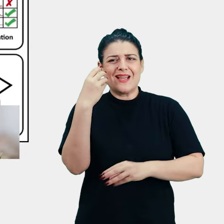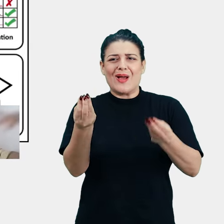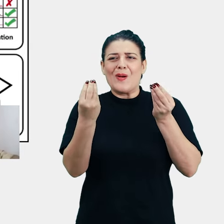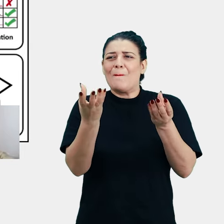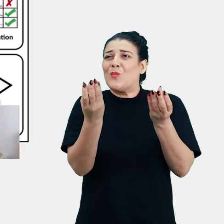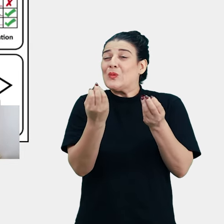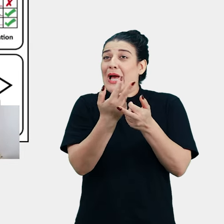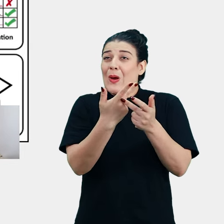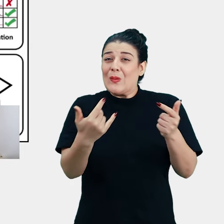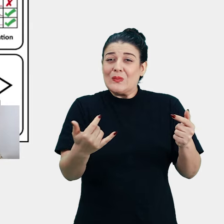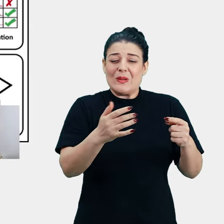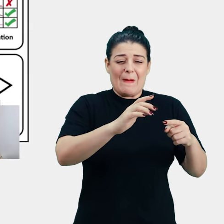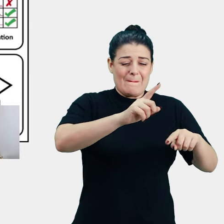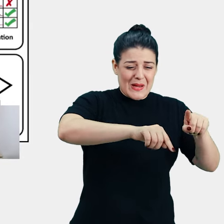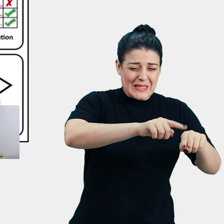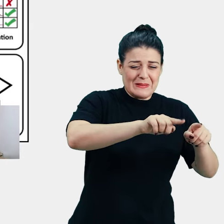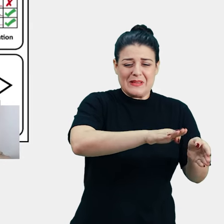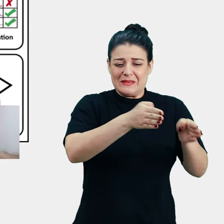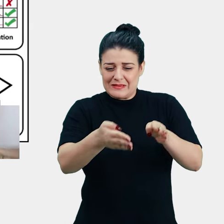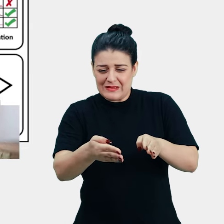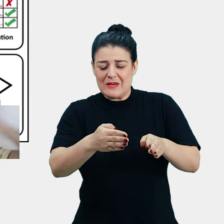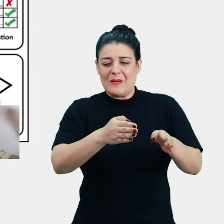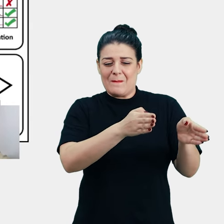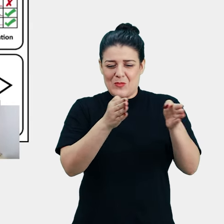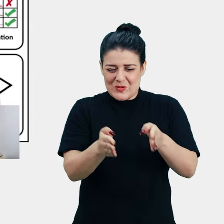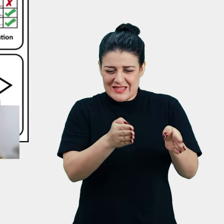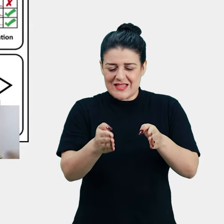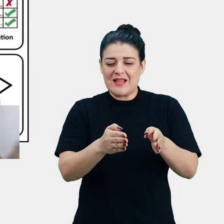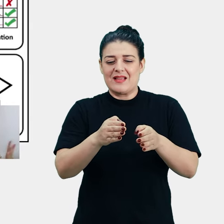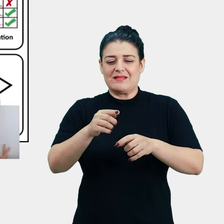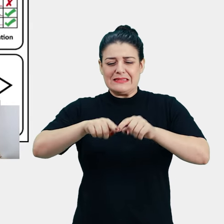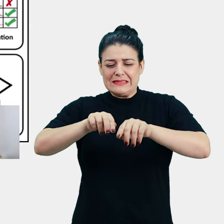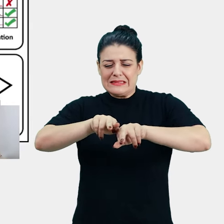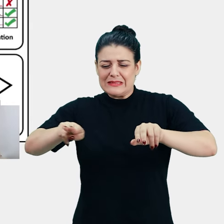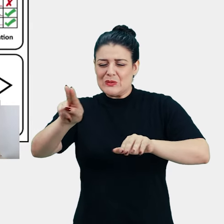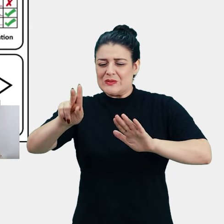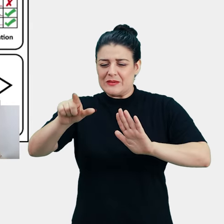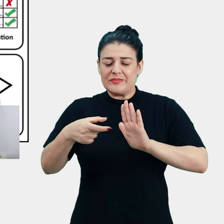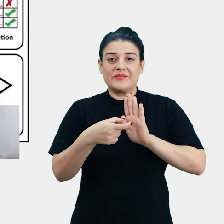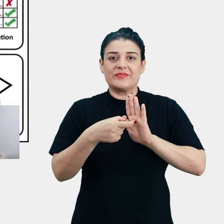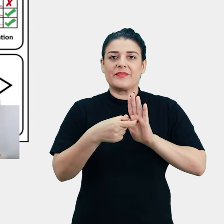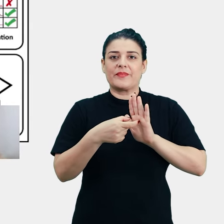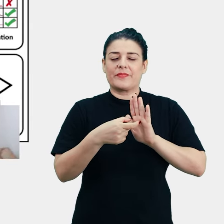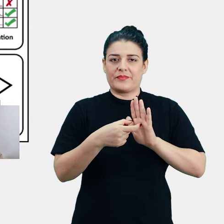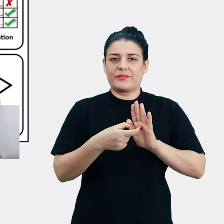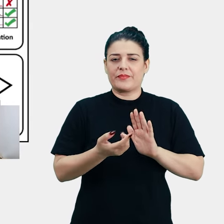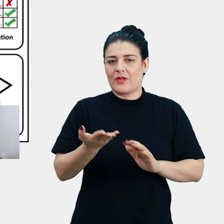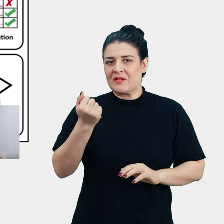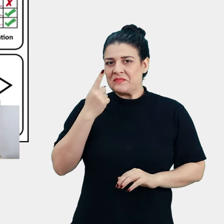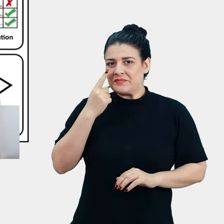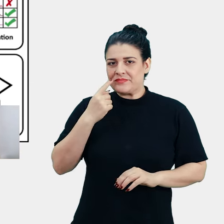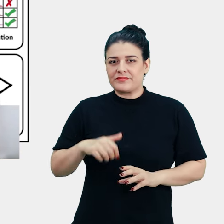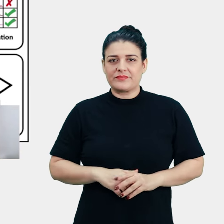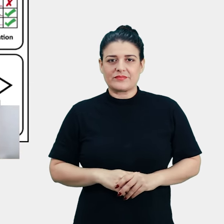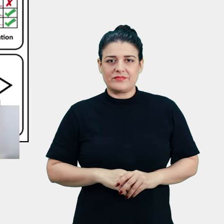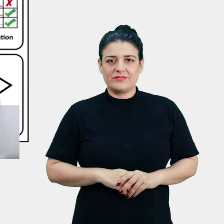coisa do equipamento já saiu para processamento, para ferramenta? Então vamos lá. Lembra que eu